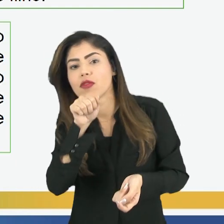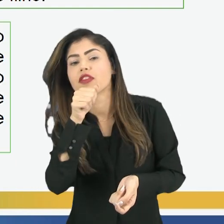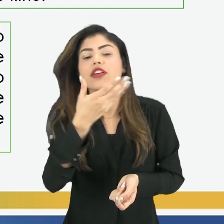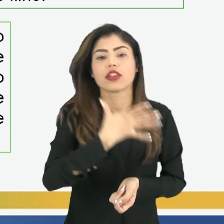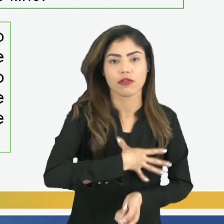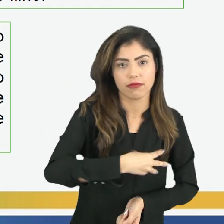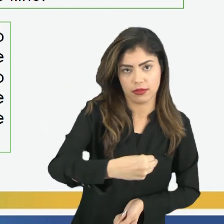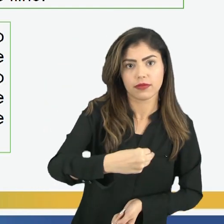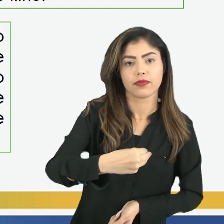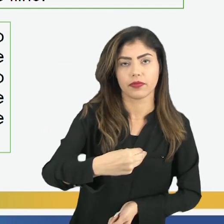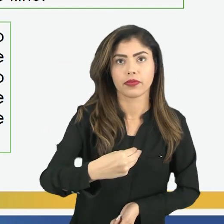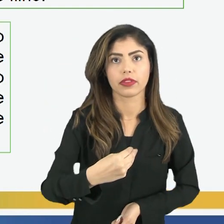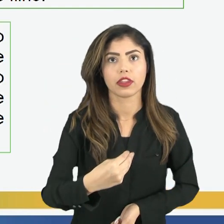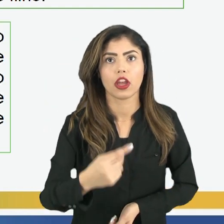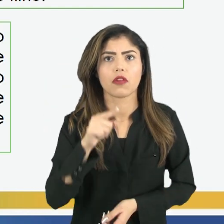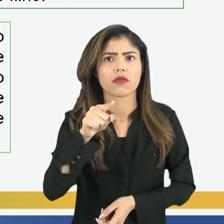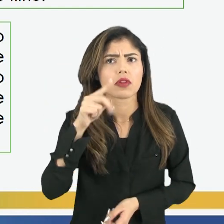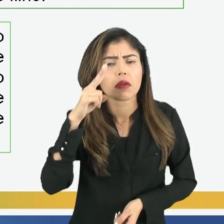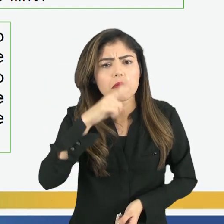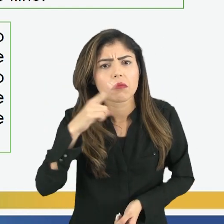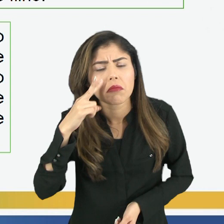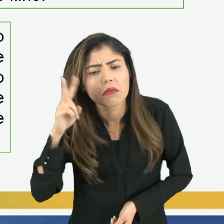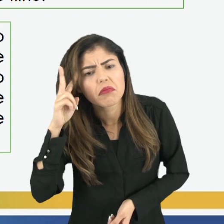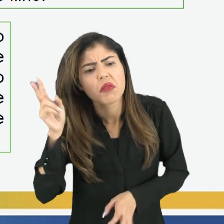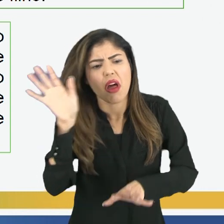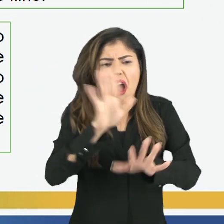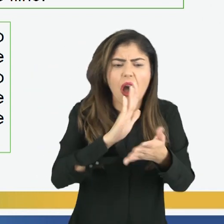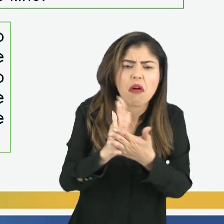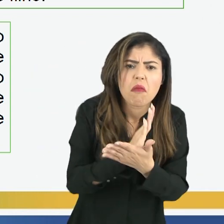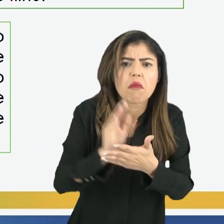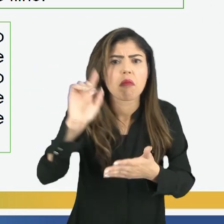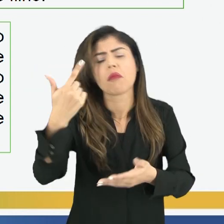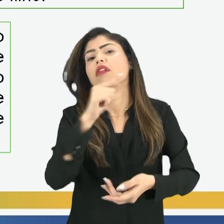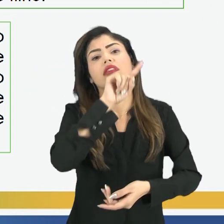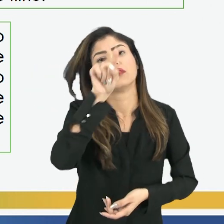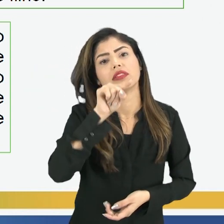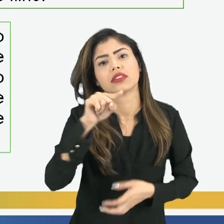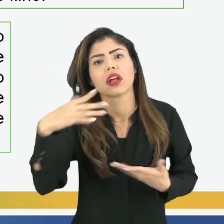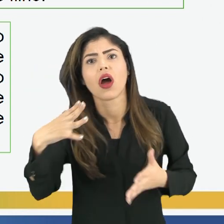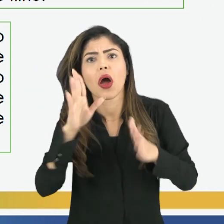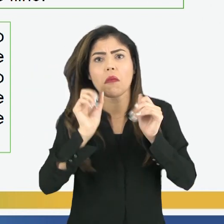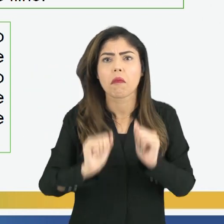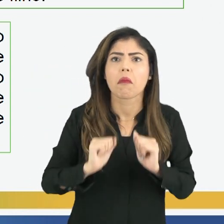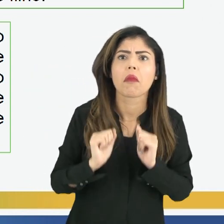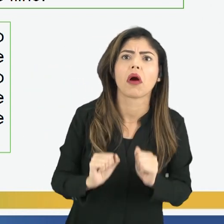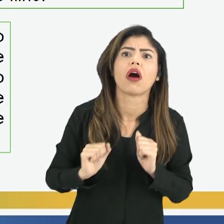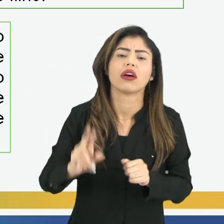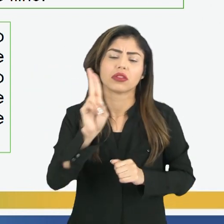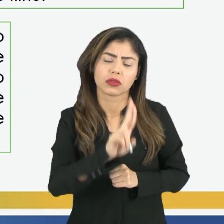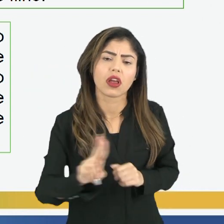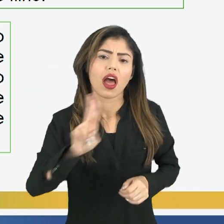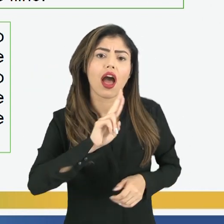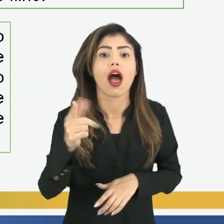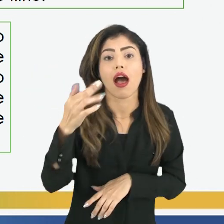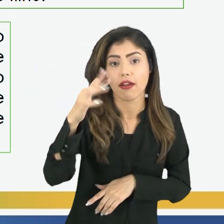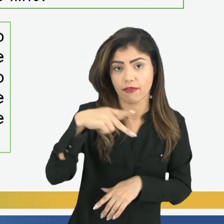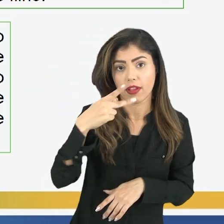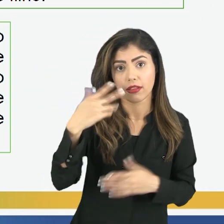filho. Você se recorda de outro sinal de pontuação que também pode ter sido utilizado para marcar uma